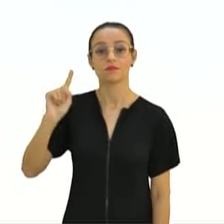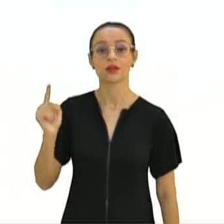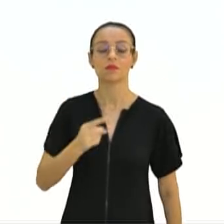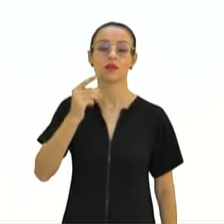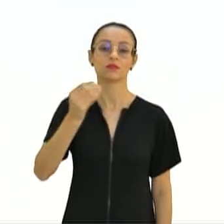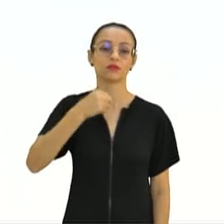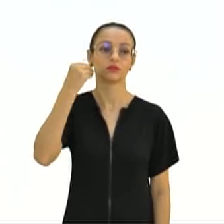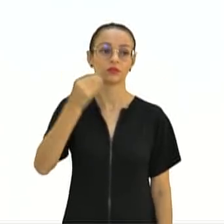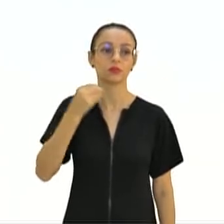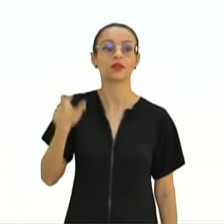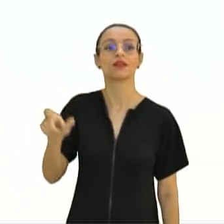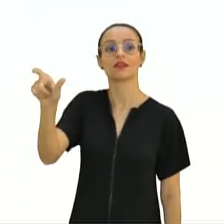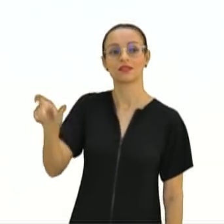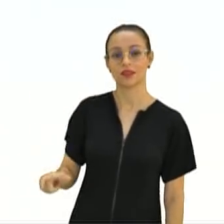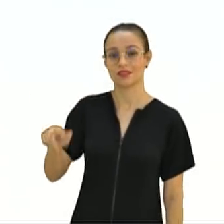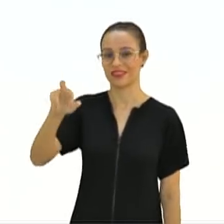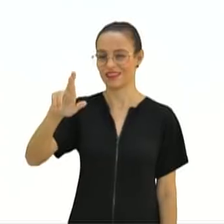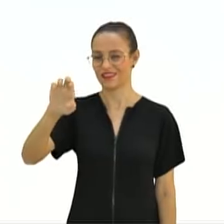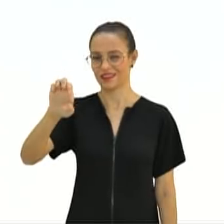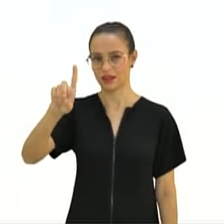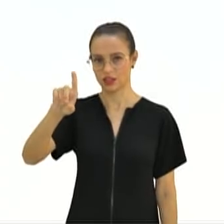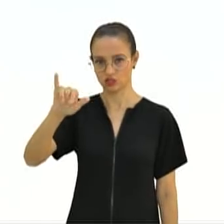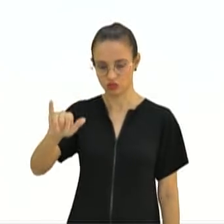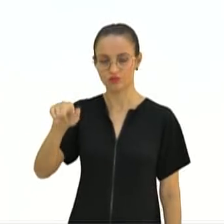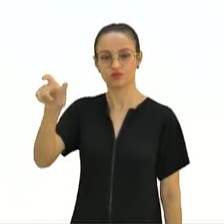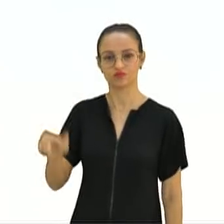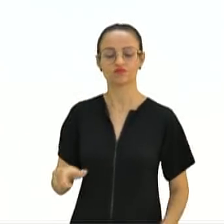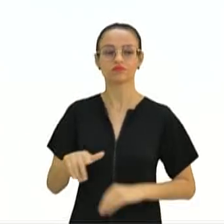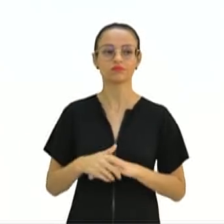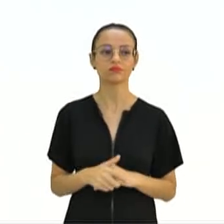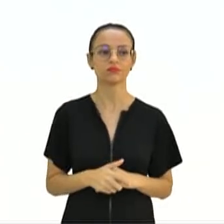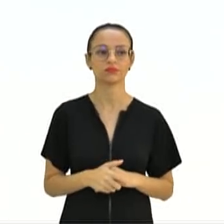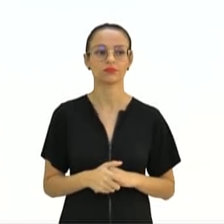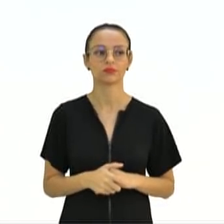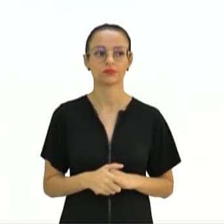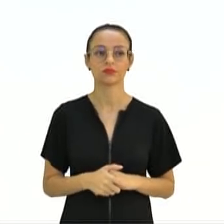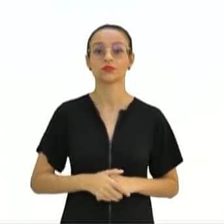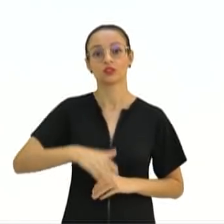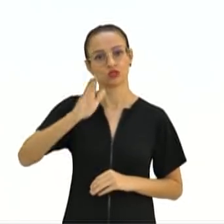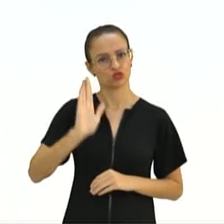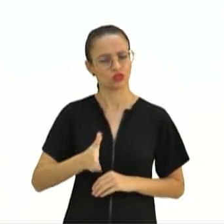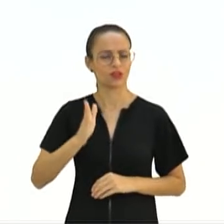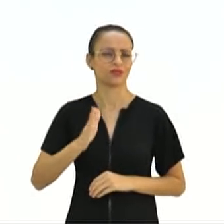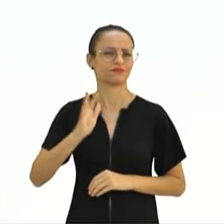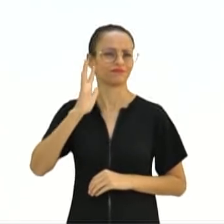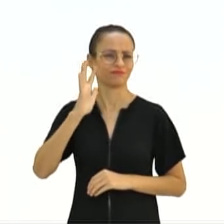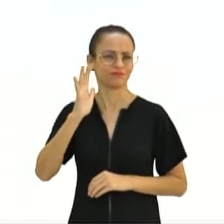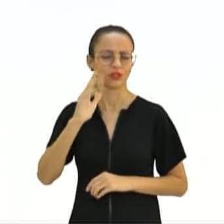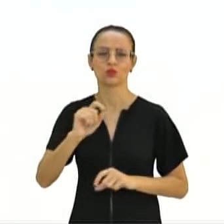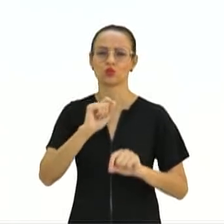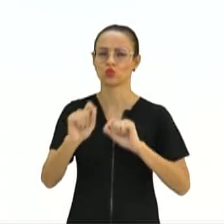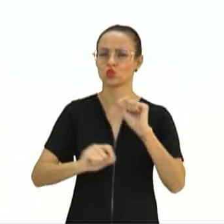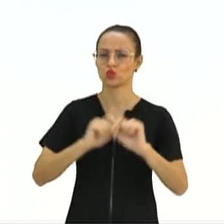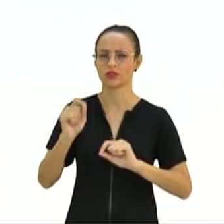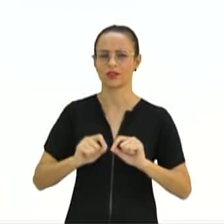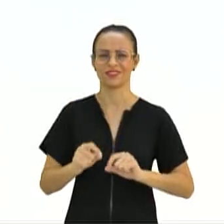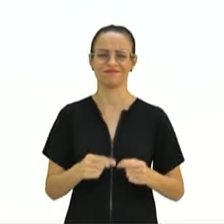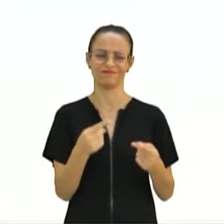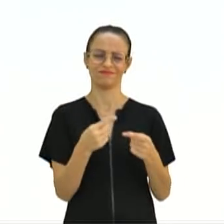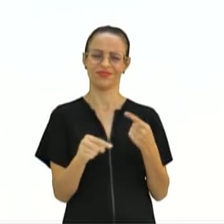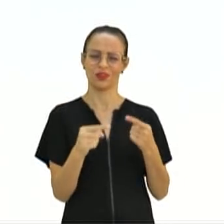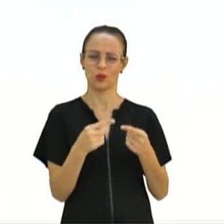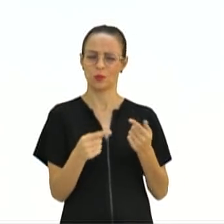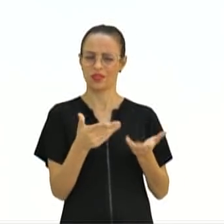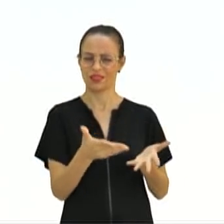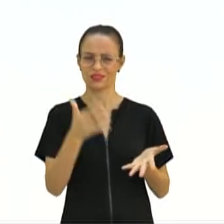foi realizado por Francesco Redi. Então, assim, já se tinha a ideia de que não tinha muita coerência a questão